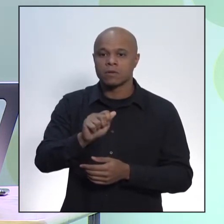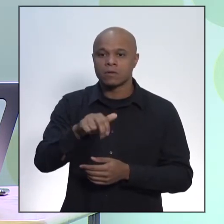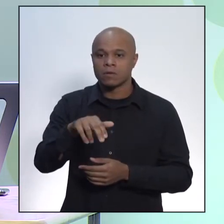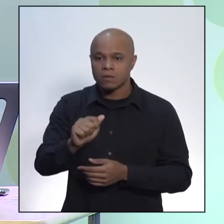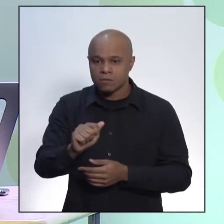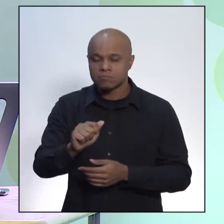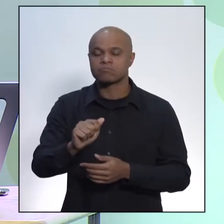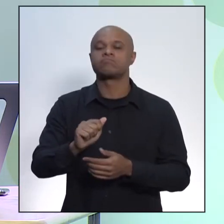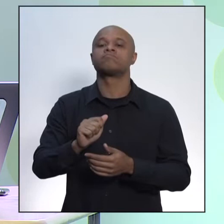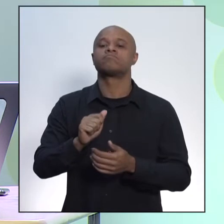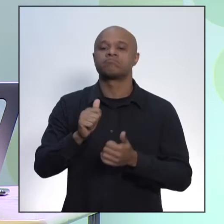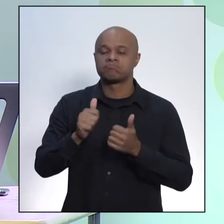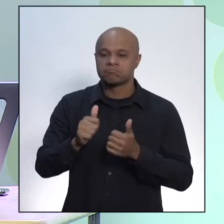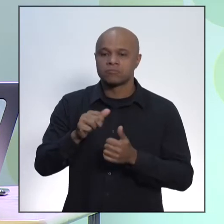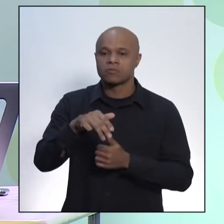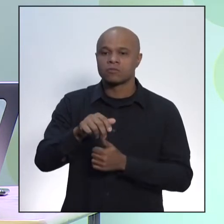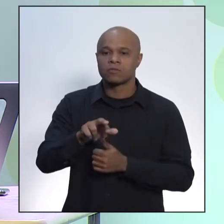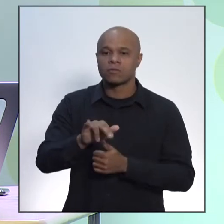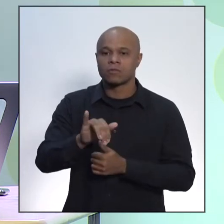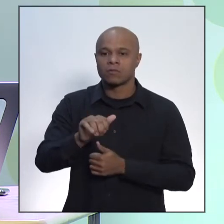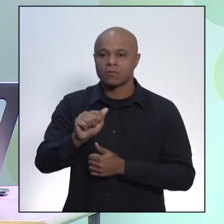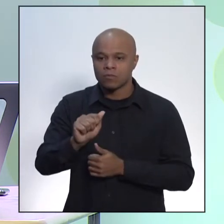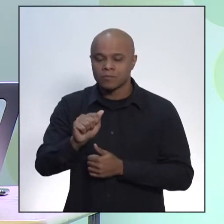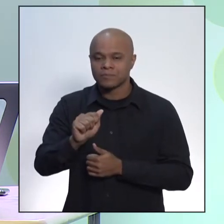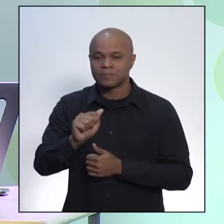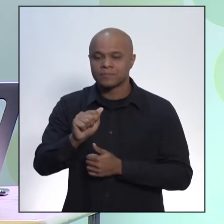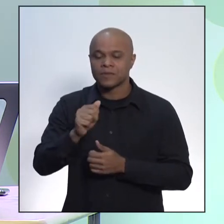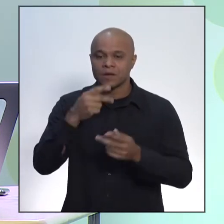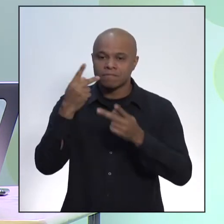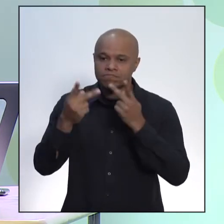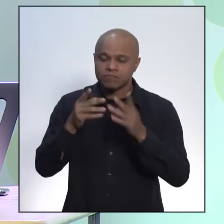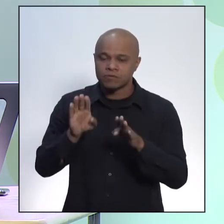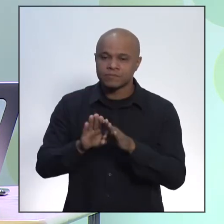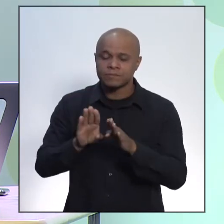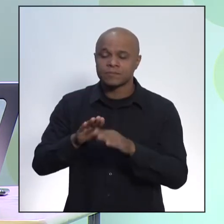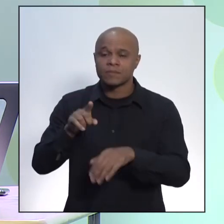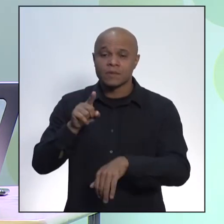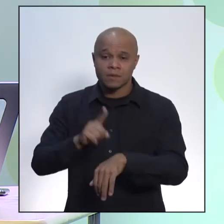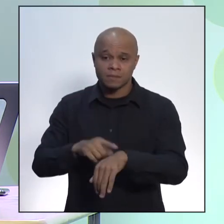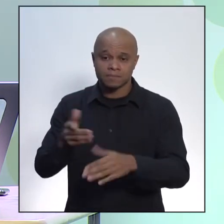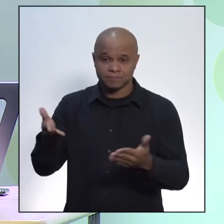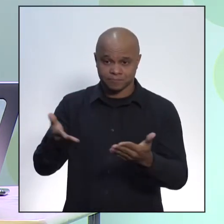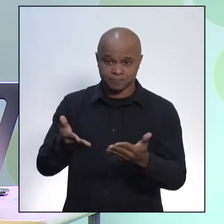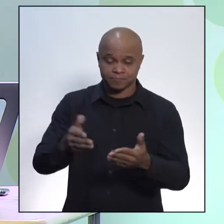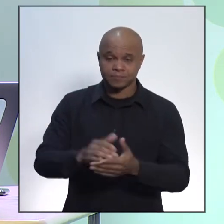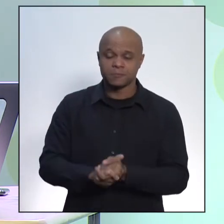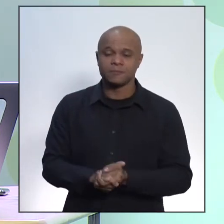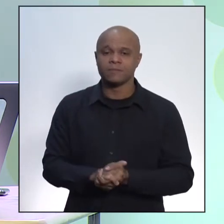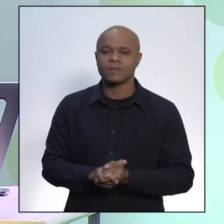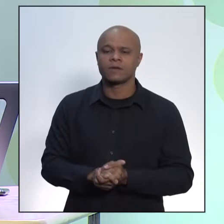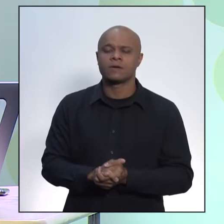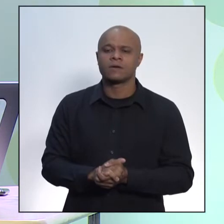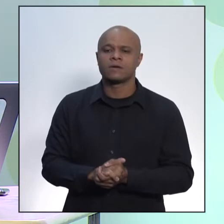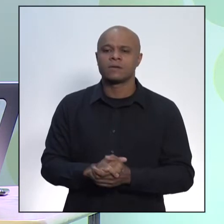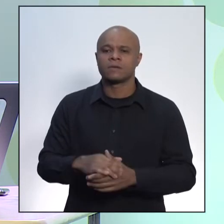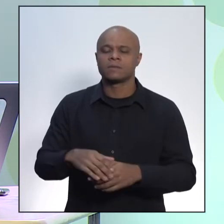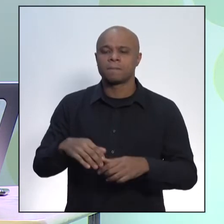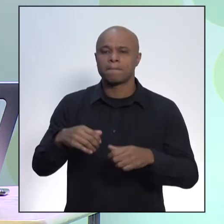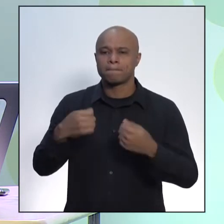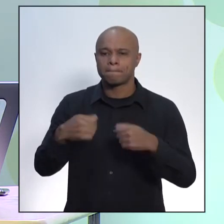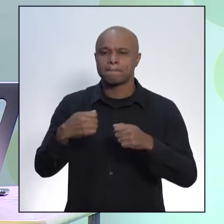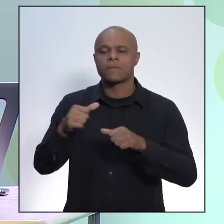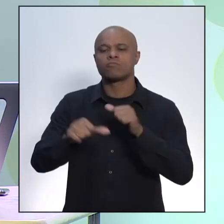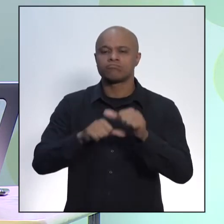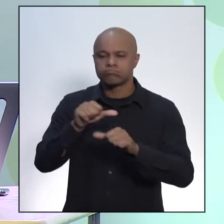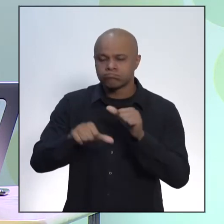social. A Maria José Martins Feitosa: nesse momento, é necessário nos ressignificarmos e